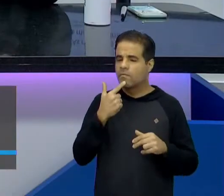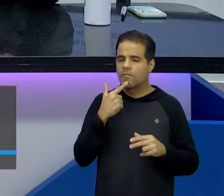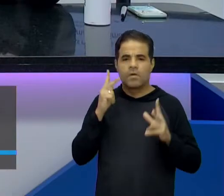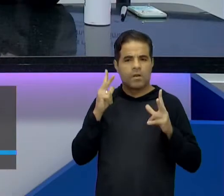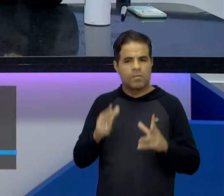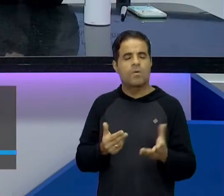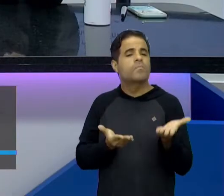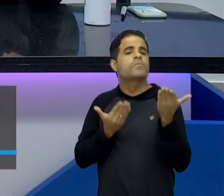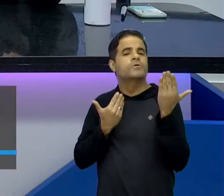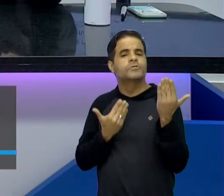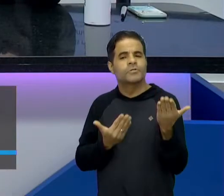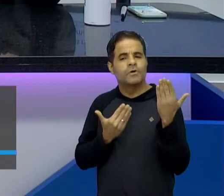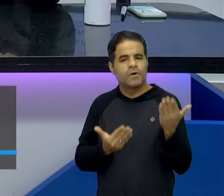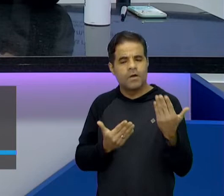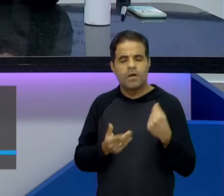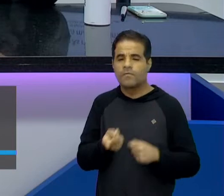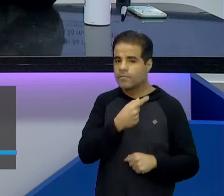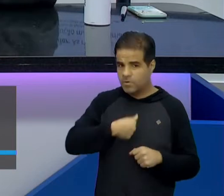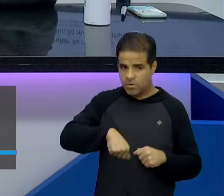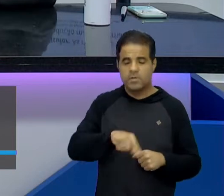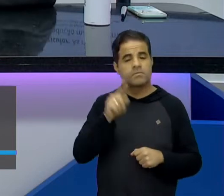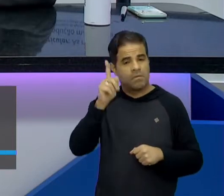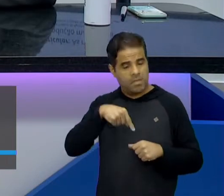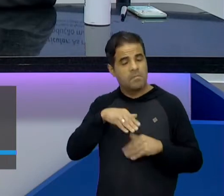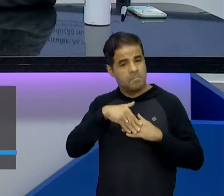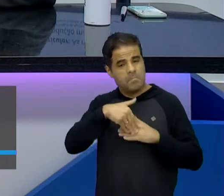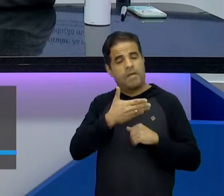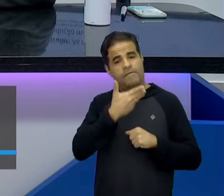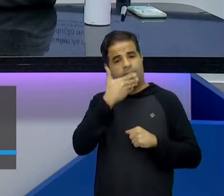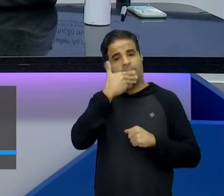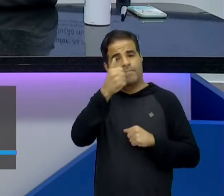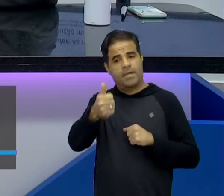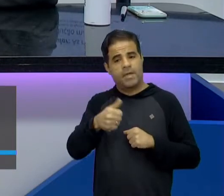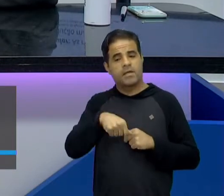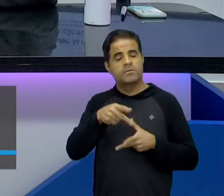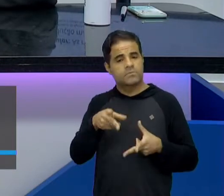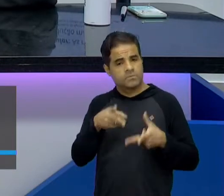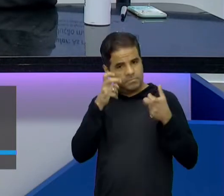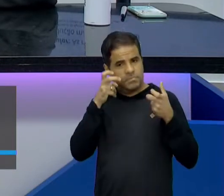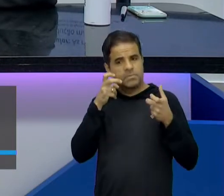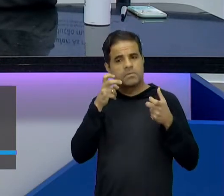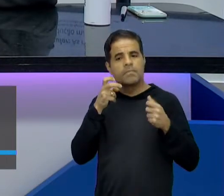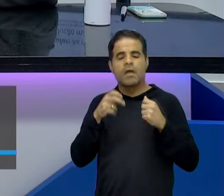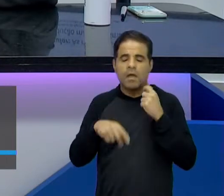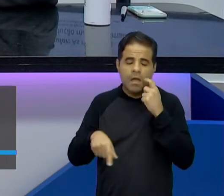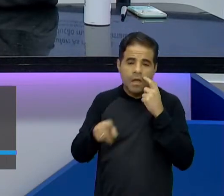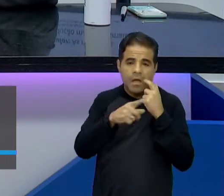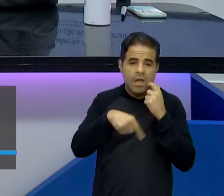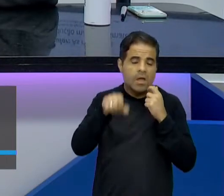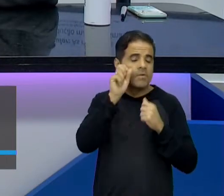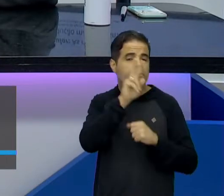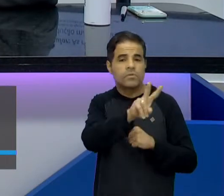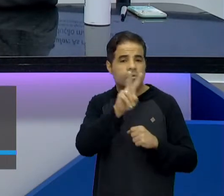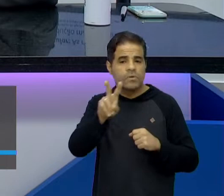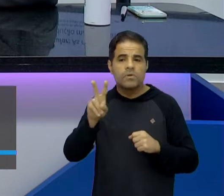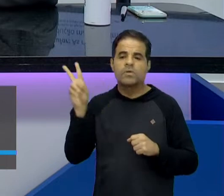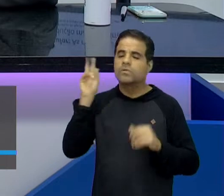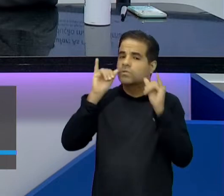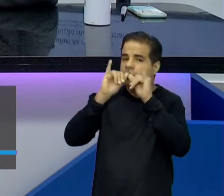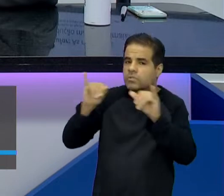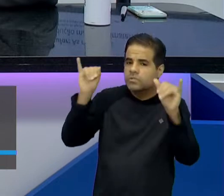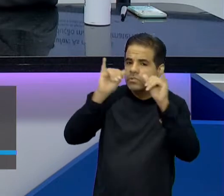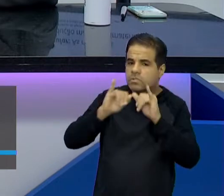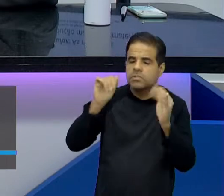para jovens, fala aí pra gente que é jovem. Isso é mais fácil de se perceber quando a gente olha as notícias de um jornal.